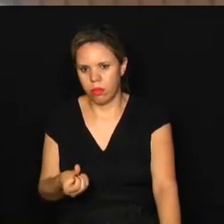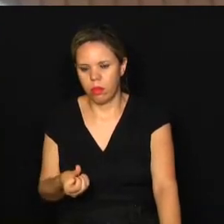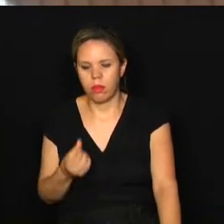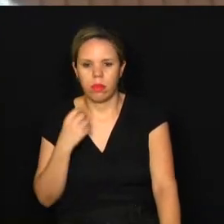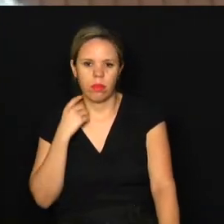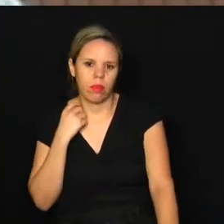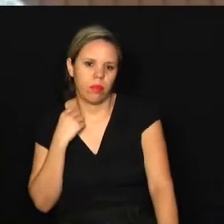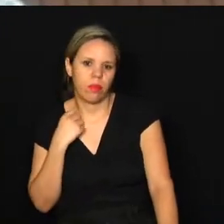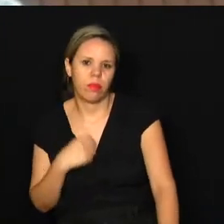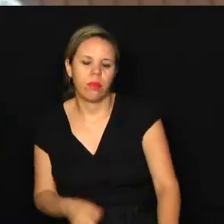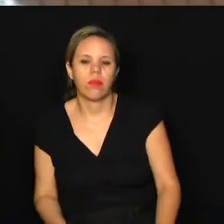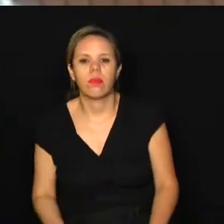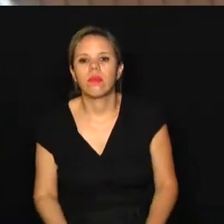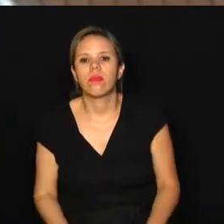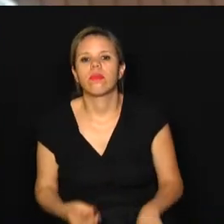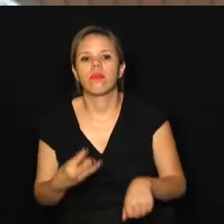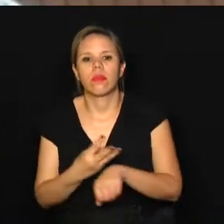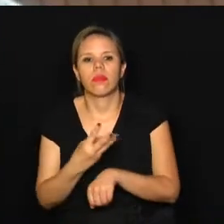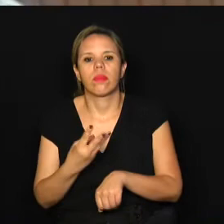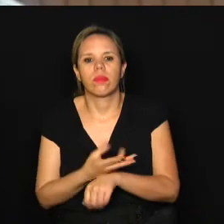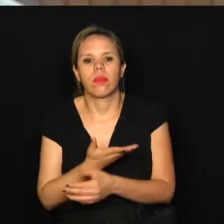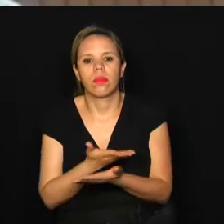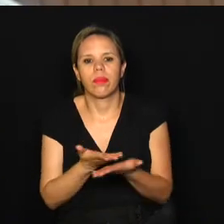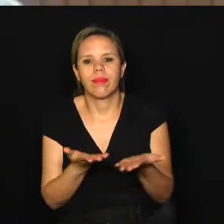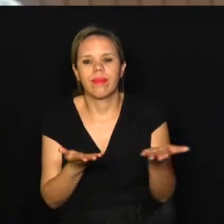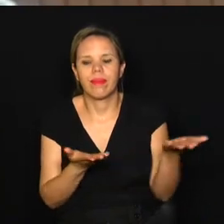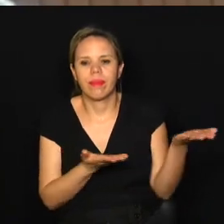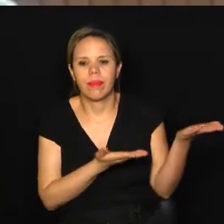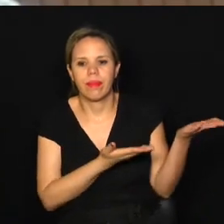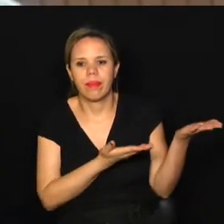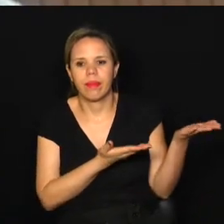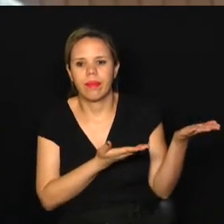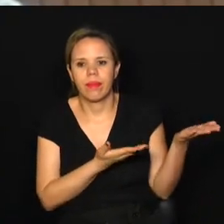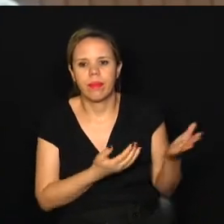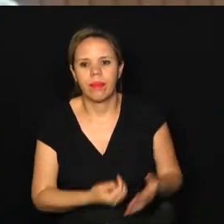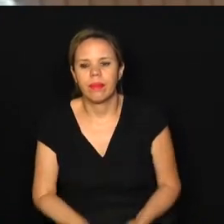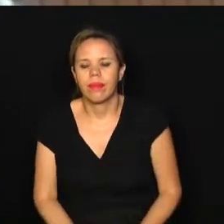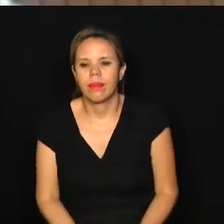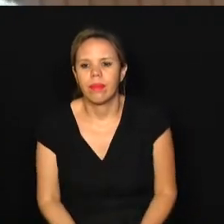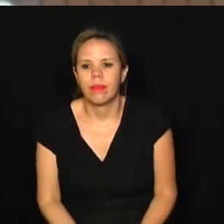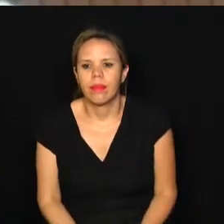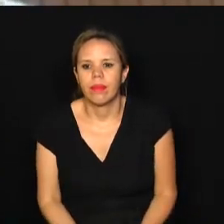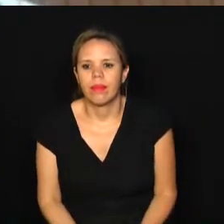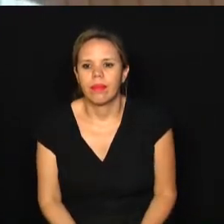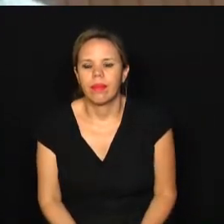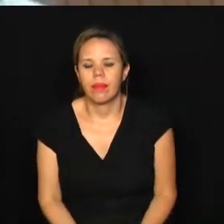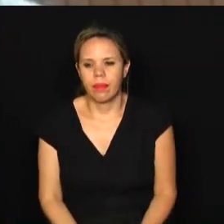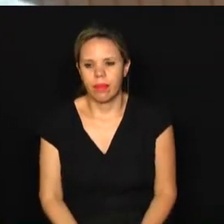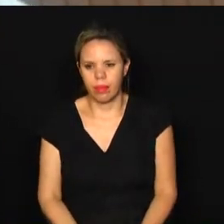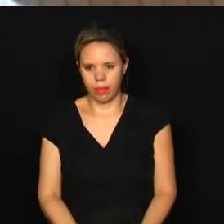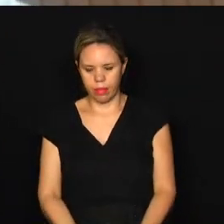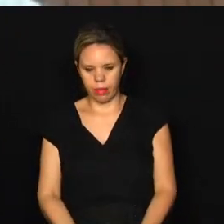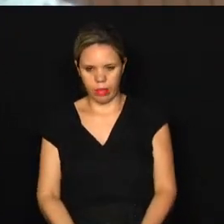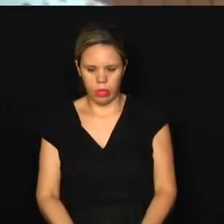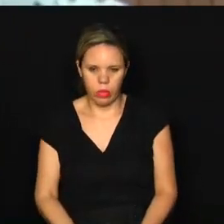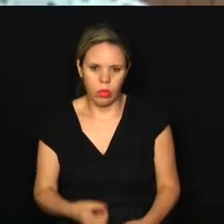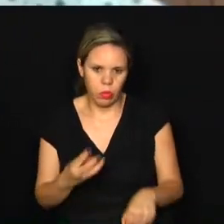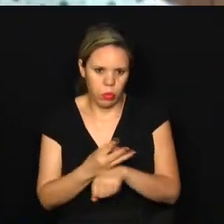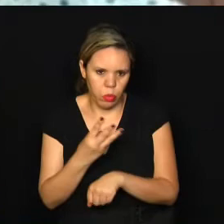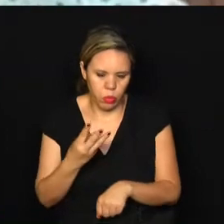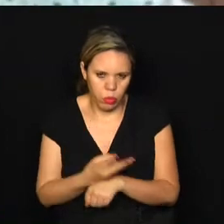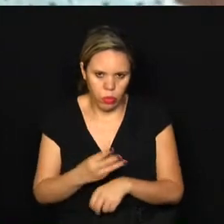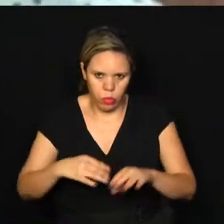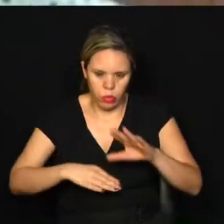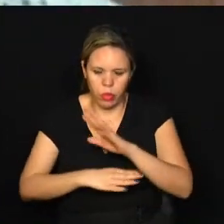3736. 19 97 829 3736 é o nosso WhatsApp aqui da